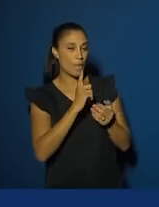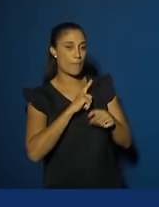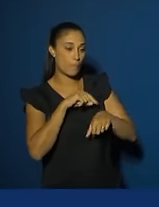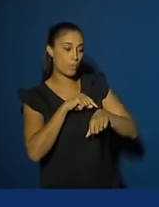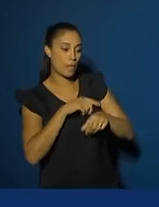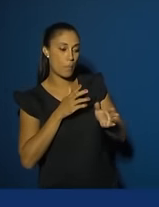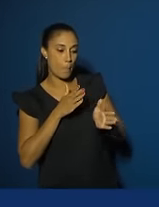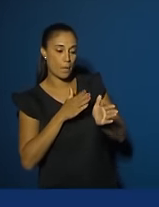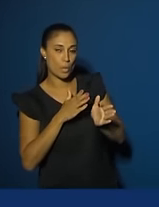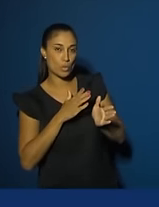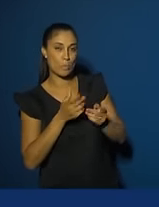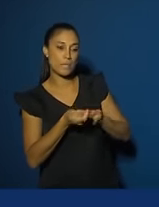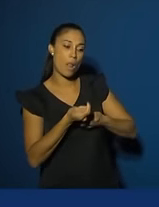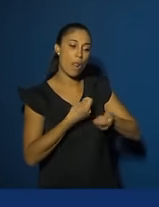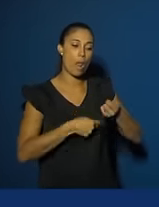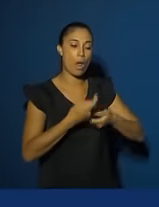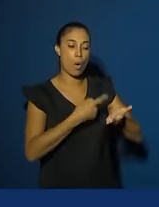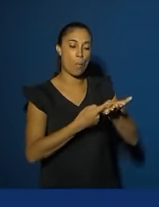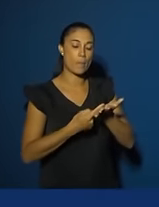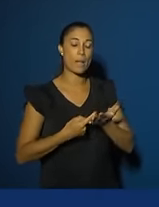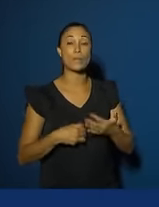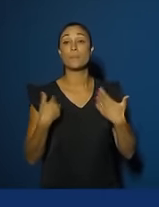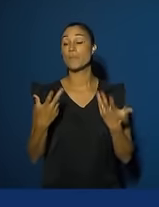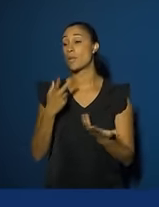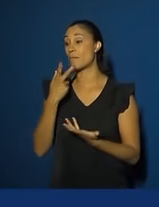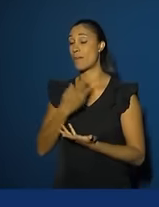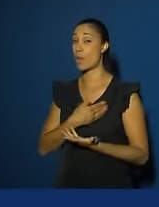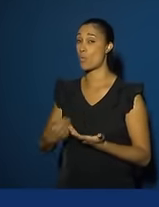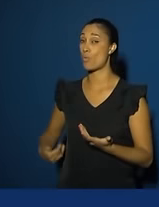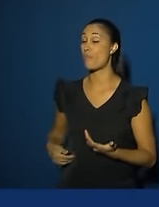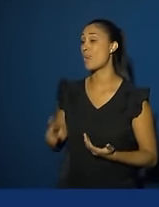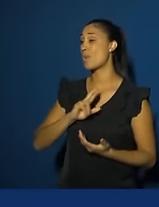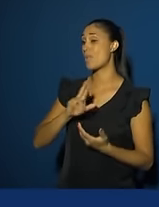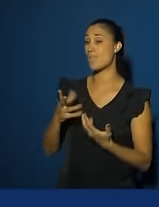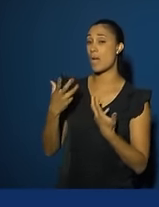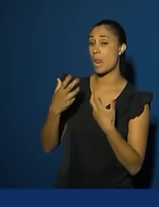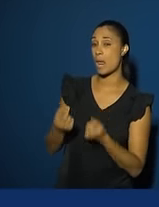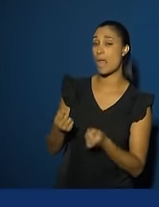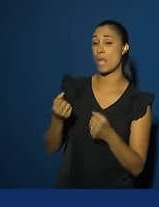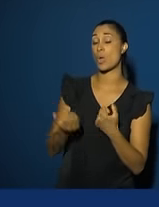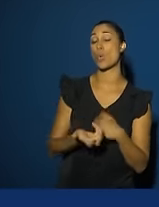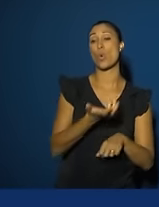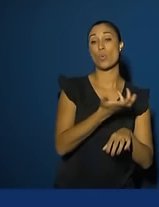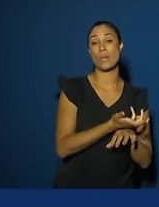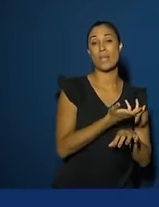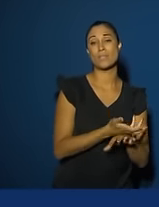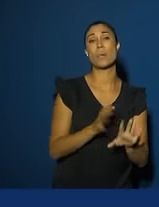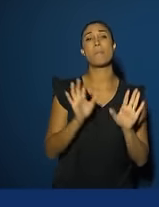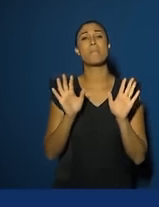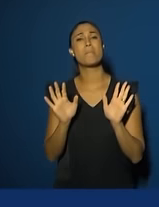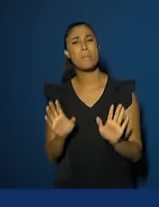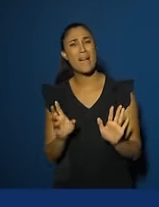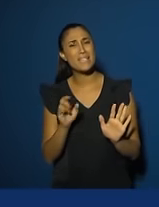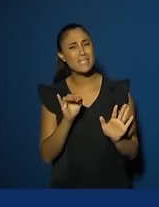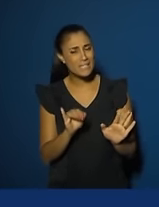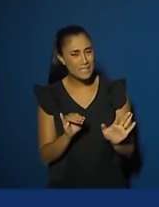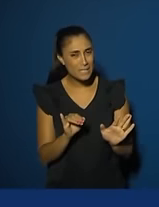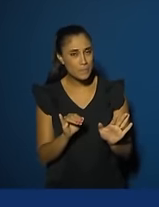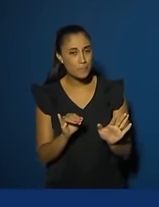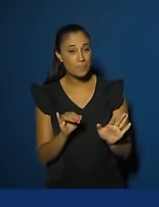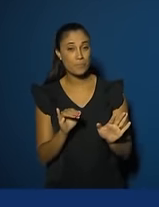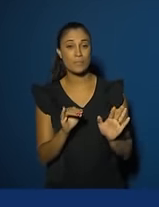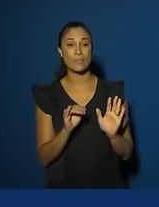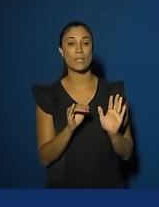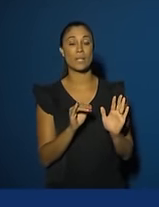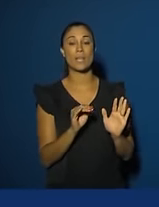para essa negociação então muita gente fala olha o governo não escutou o congresso e colocou a medida provisória mas dado que a medida provisória não